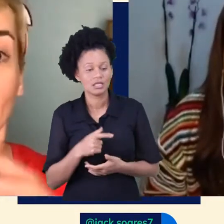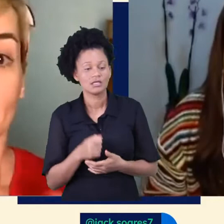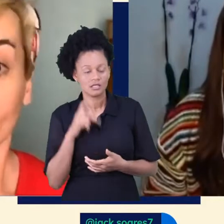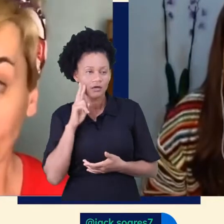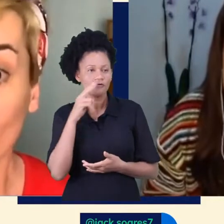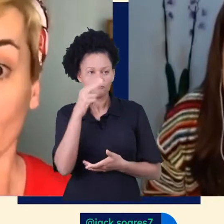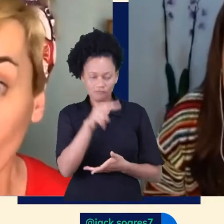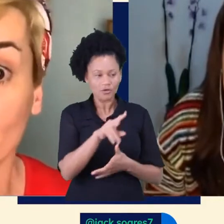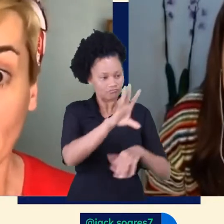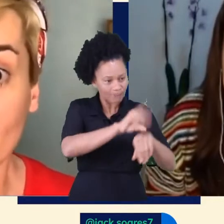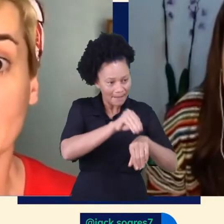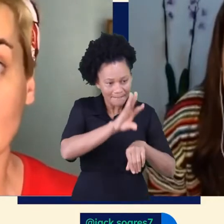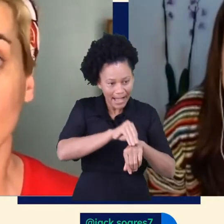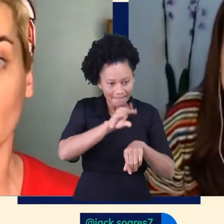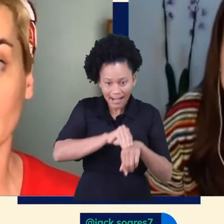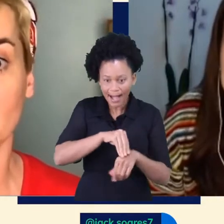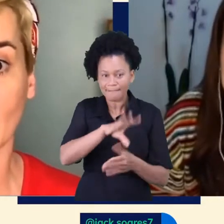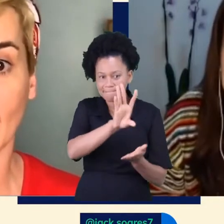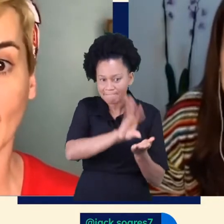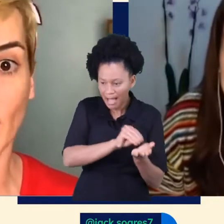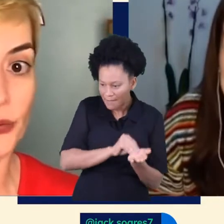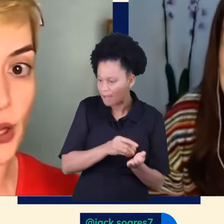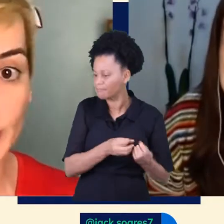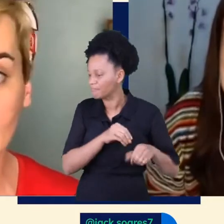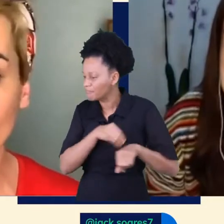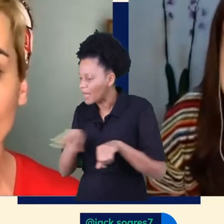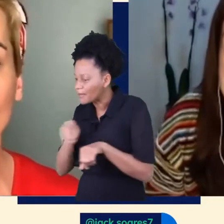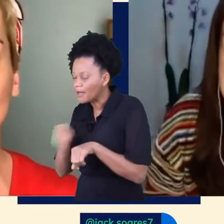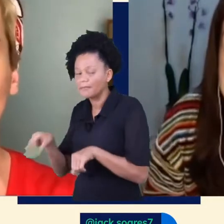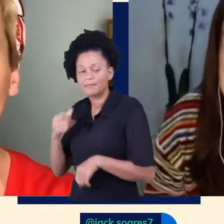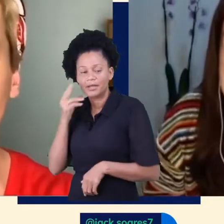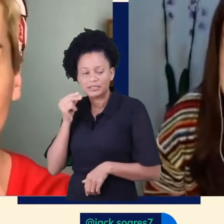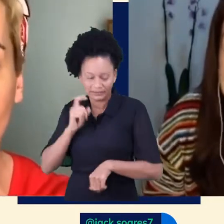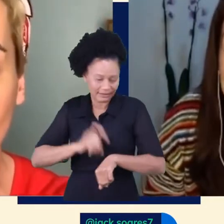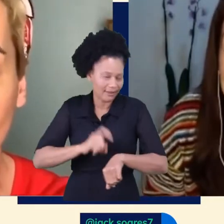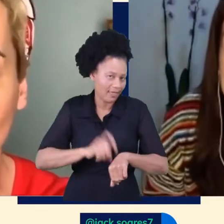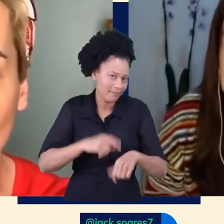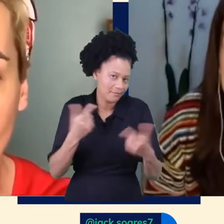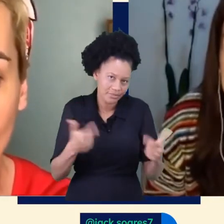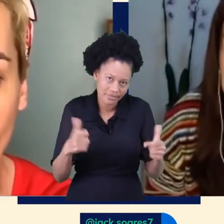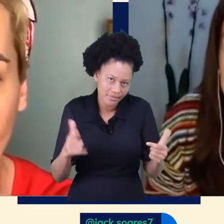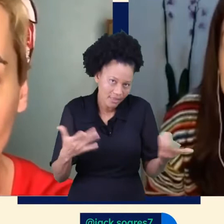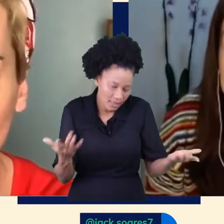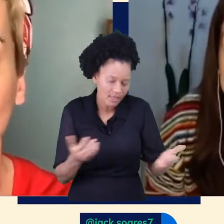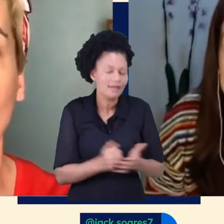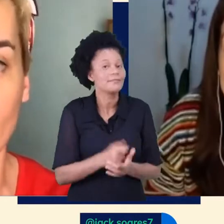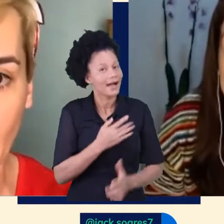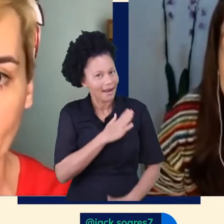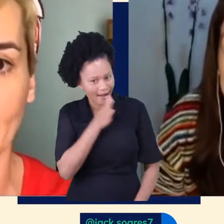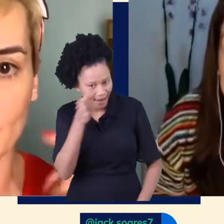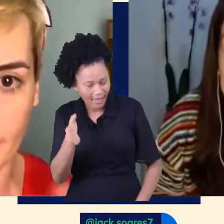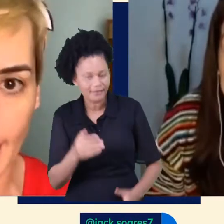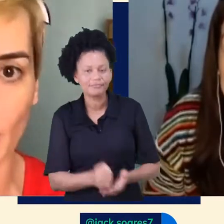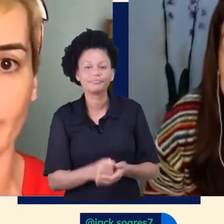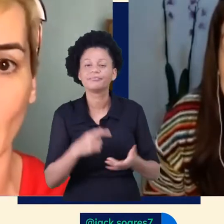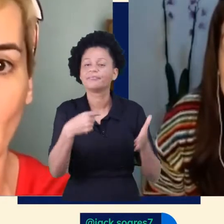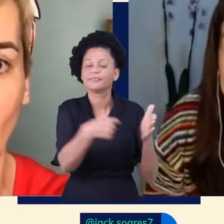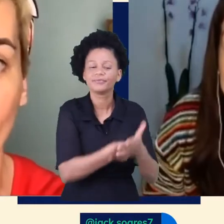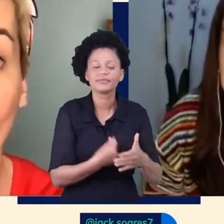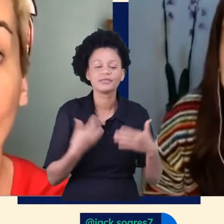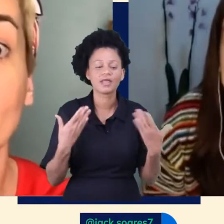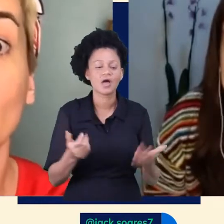YouTube. Que eu venho fazer as perguntas para Carol, eu vou anotando tudo. Inclusive, tem pergunta que chegou aqui, não deu tempo, dei print,